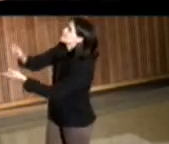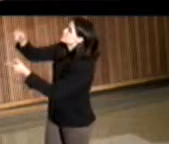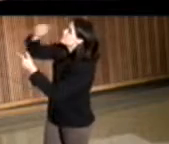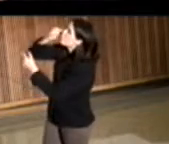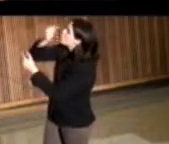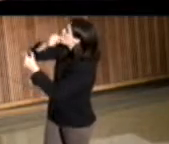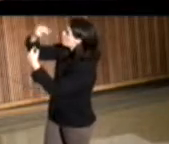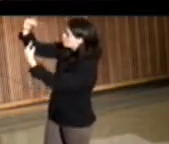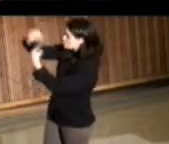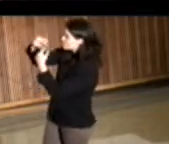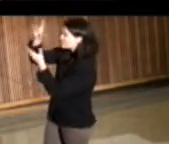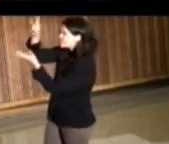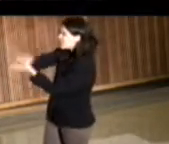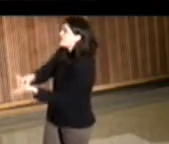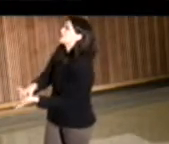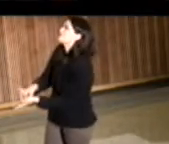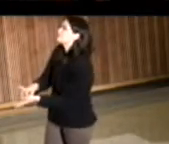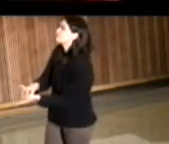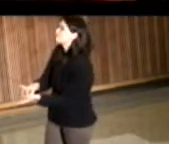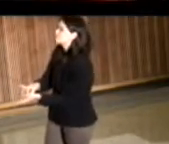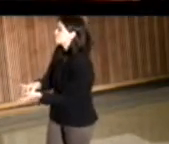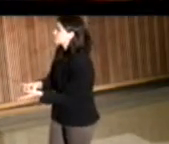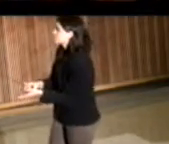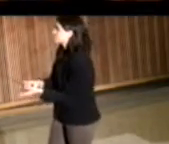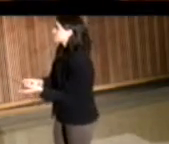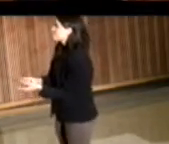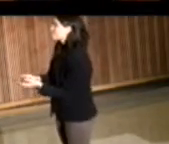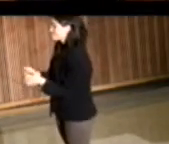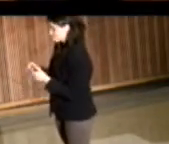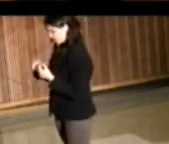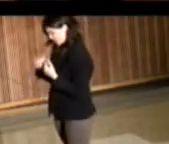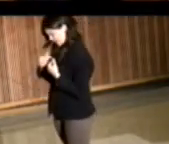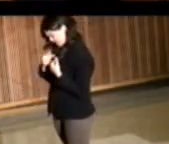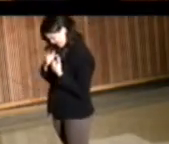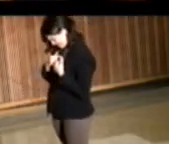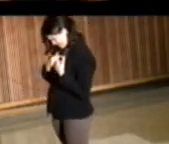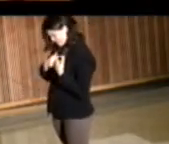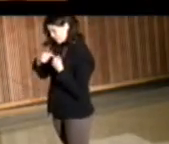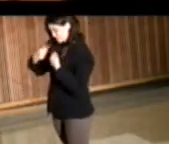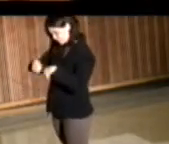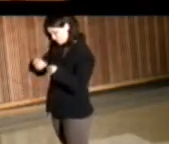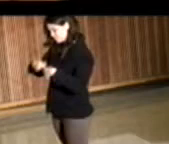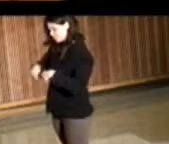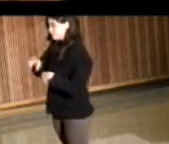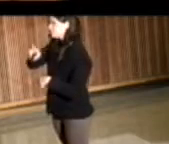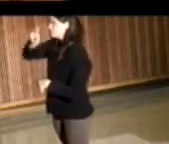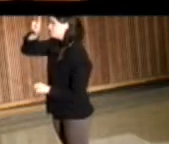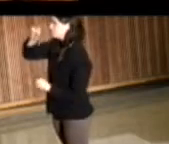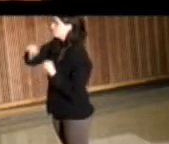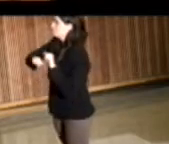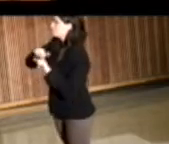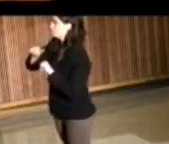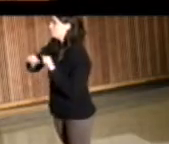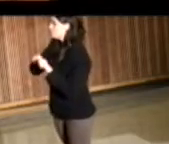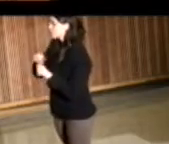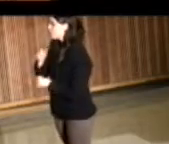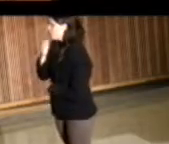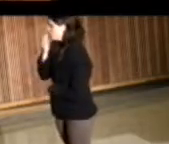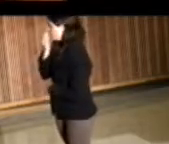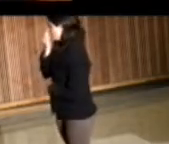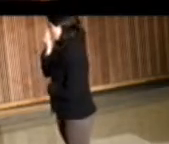orações, mas quem está precisando de uma intervenção do Senhor aqui dentro da minha vida, na minha